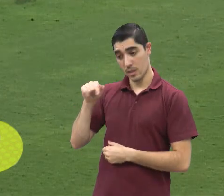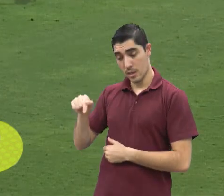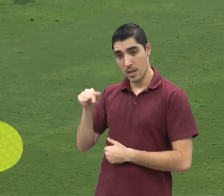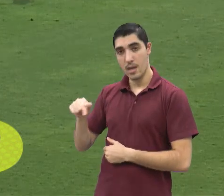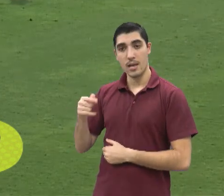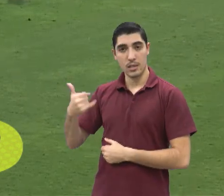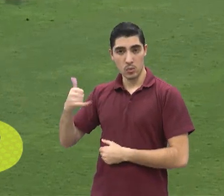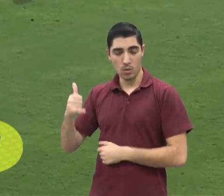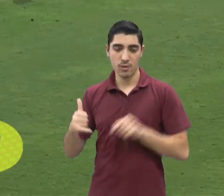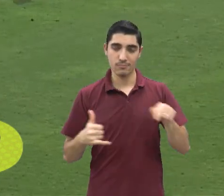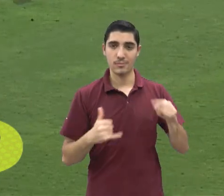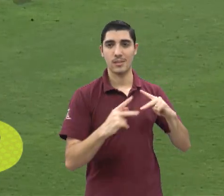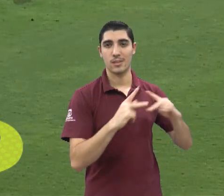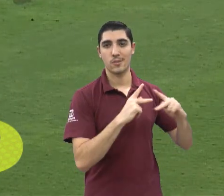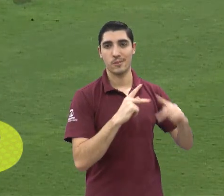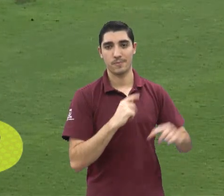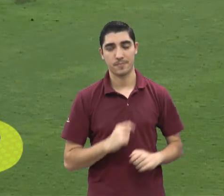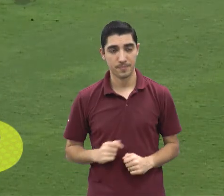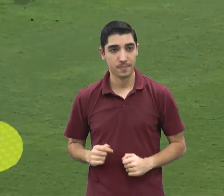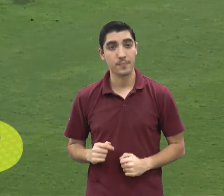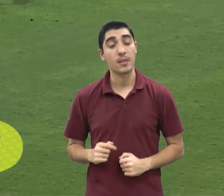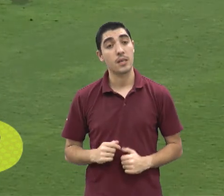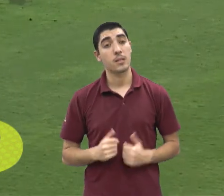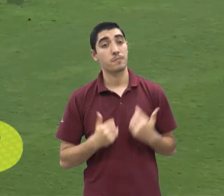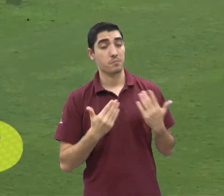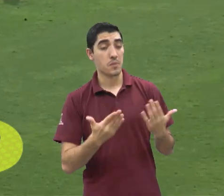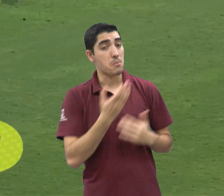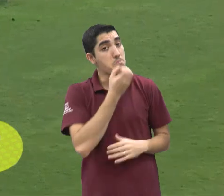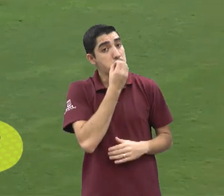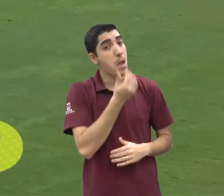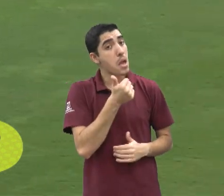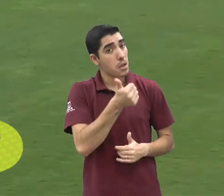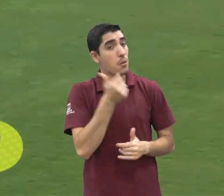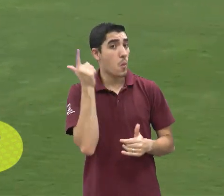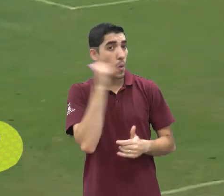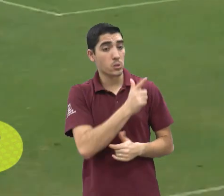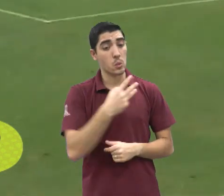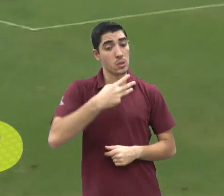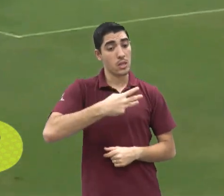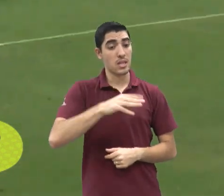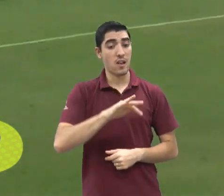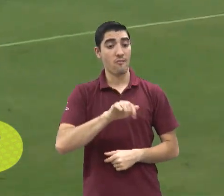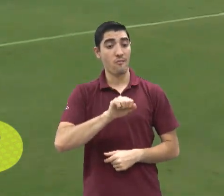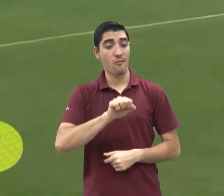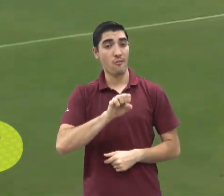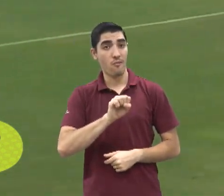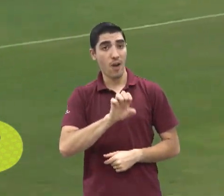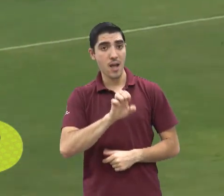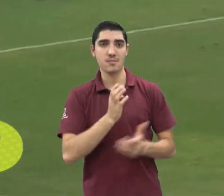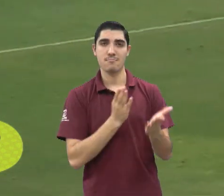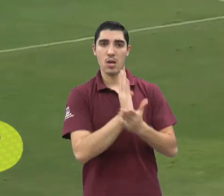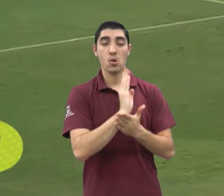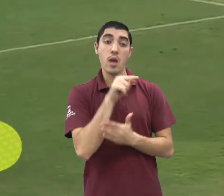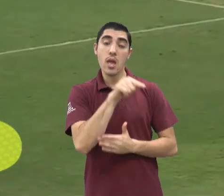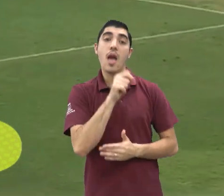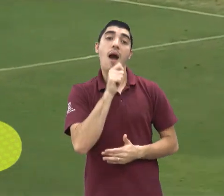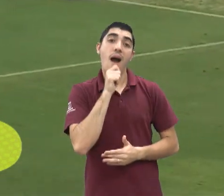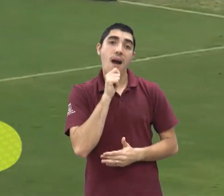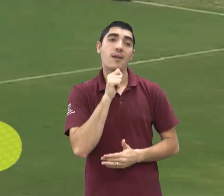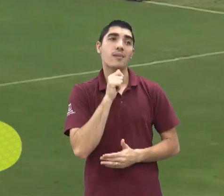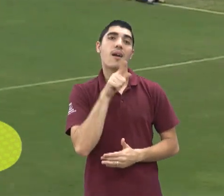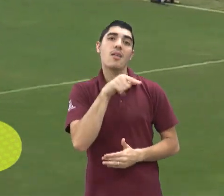Brunão. Foram bem, chegaram na terceira fase. Importante para esse time, esse projeto novo que o São José